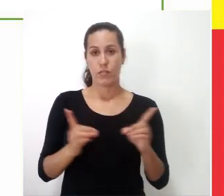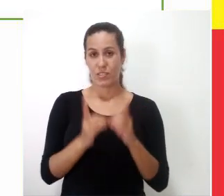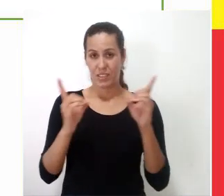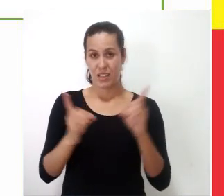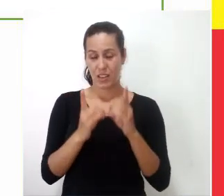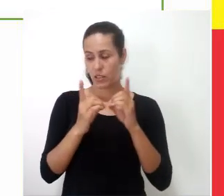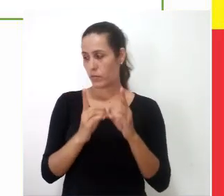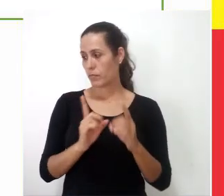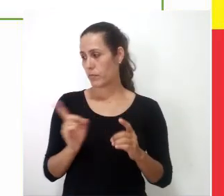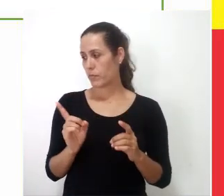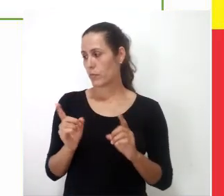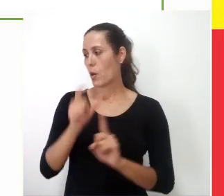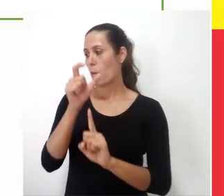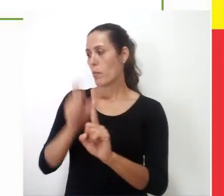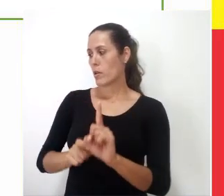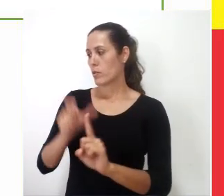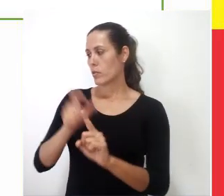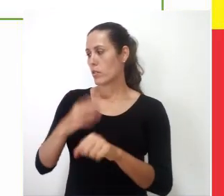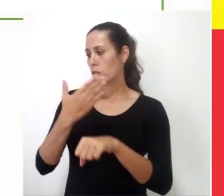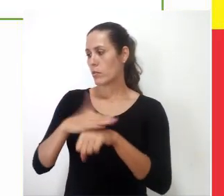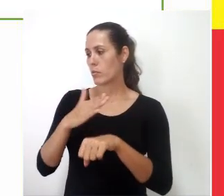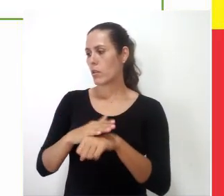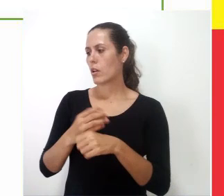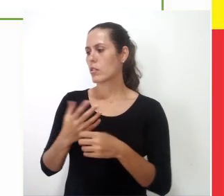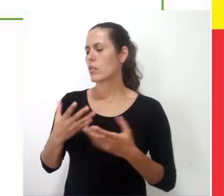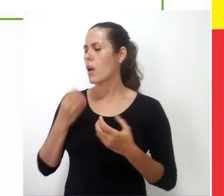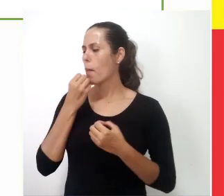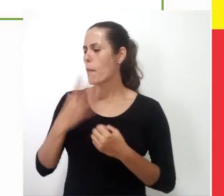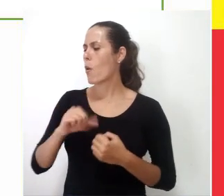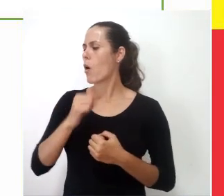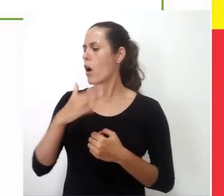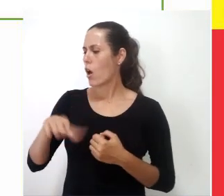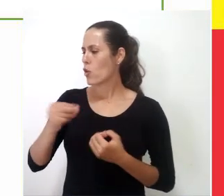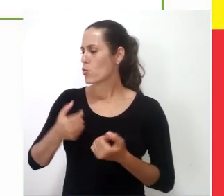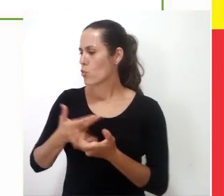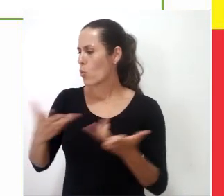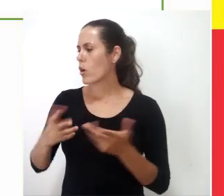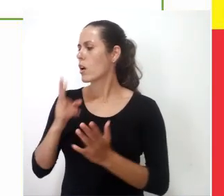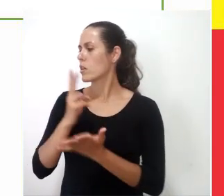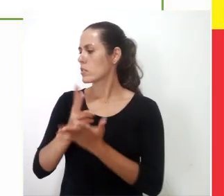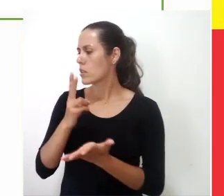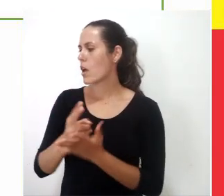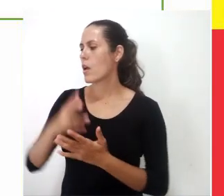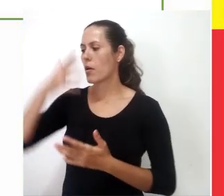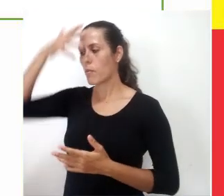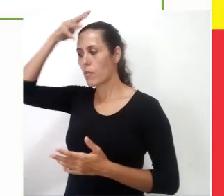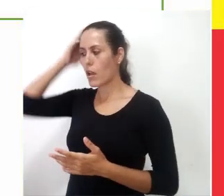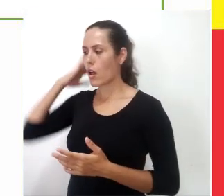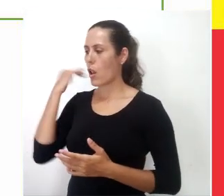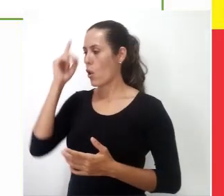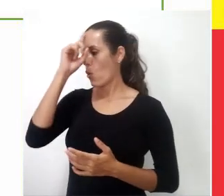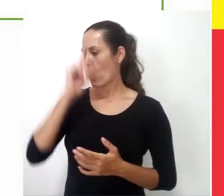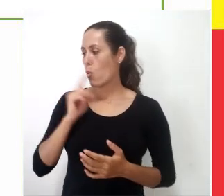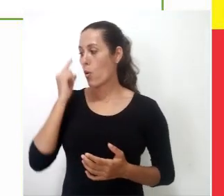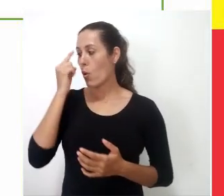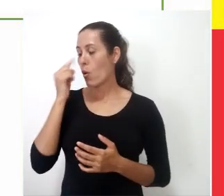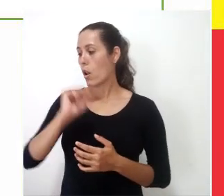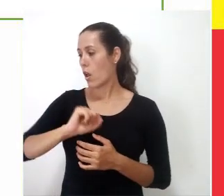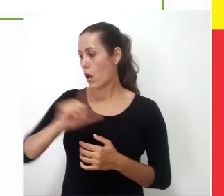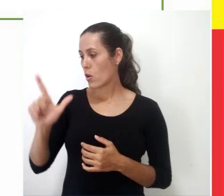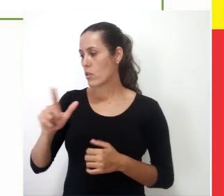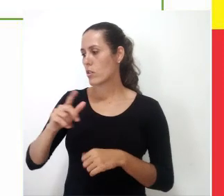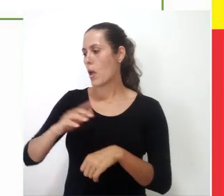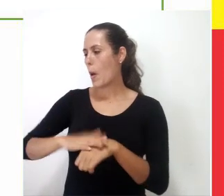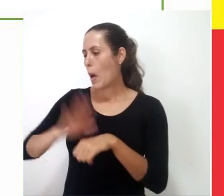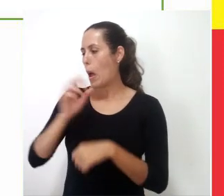No livro didático X, as personagens que praticam boas ações são sempre ilustradas como loiras de olhos